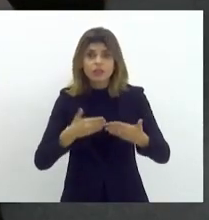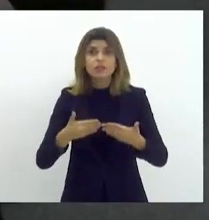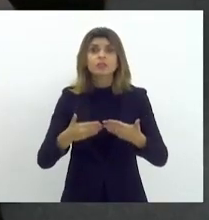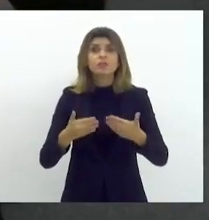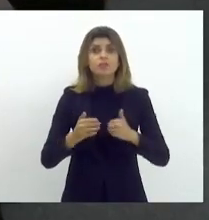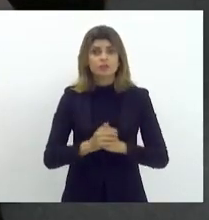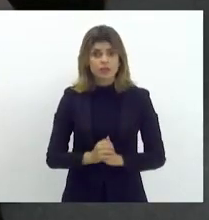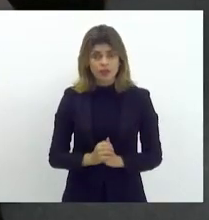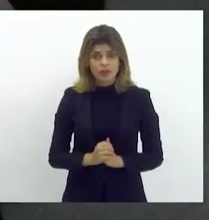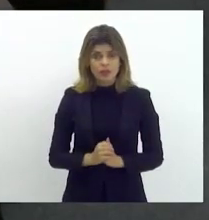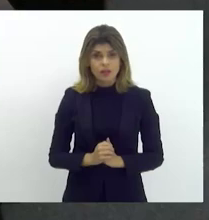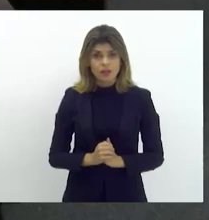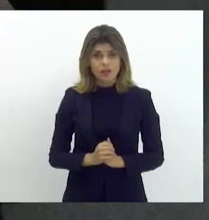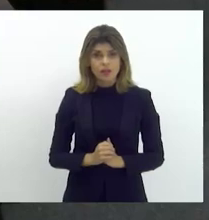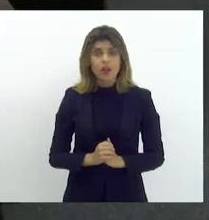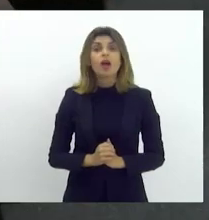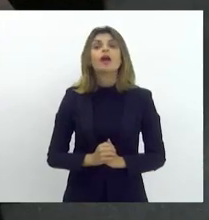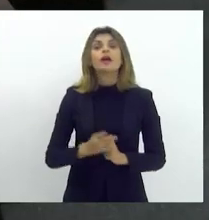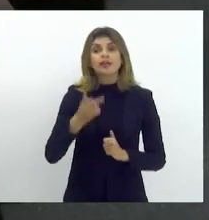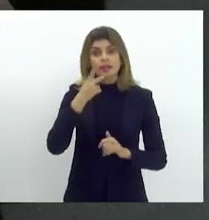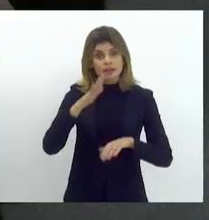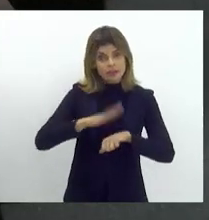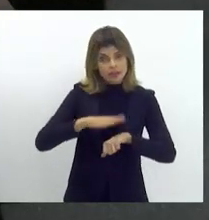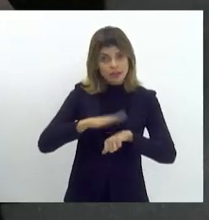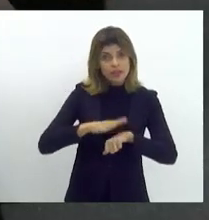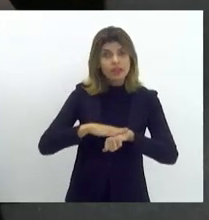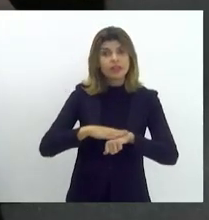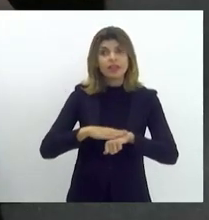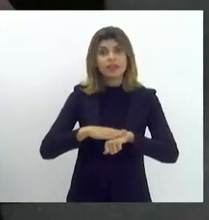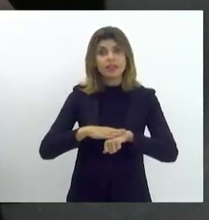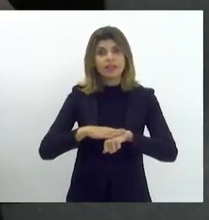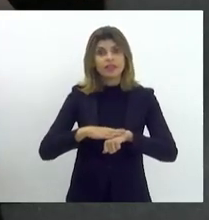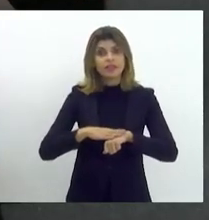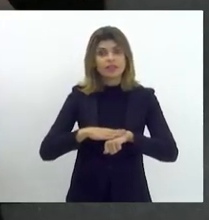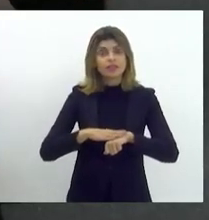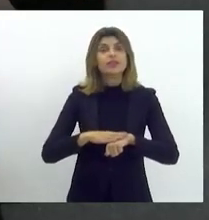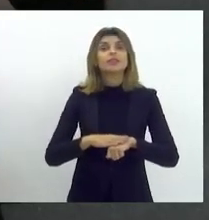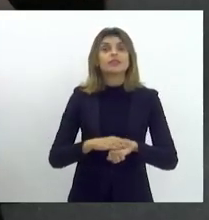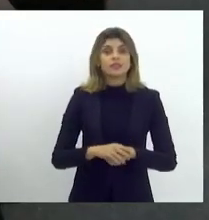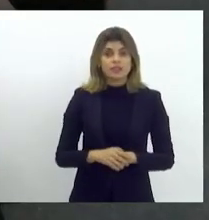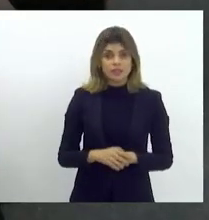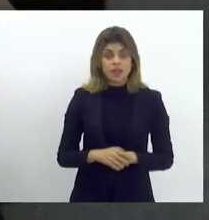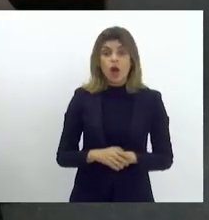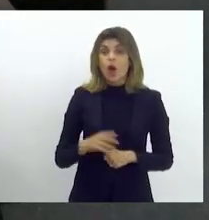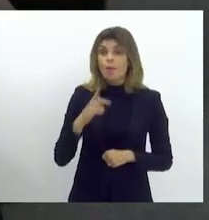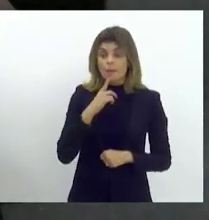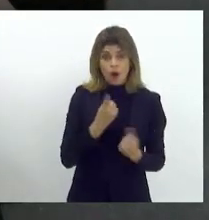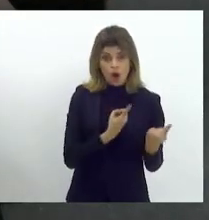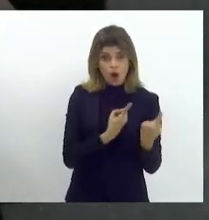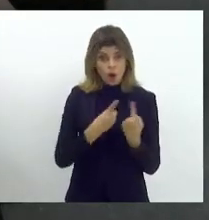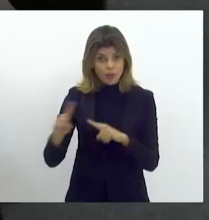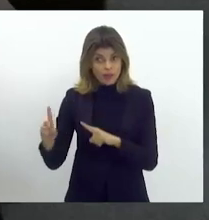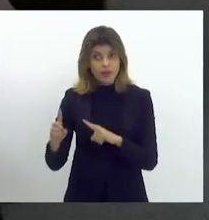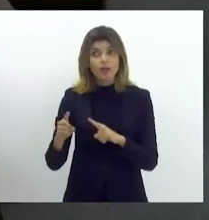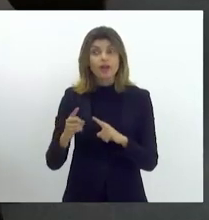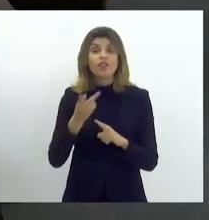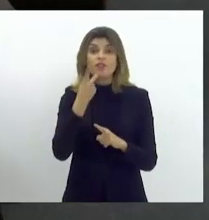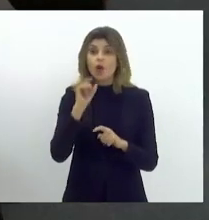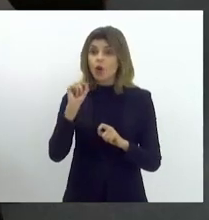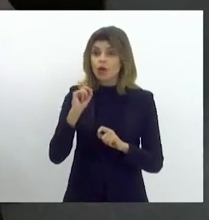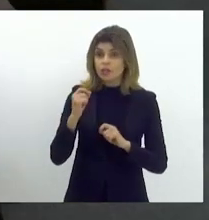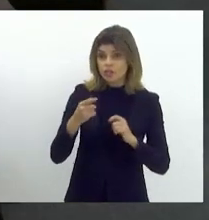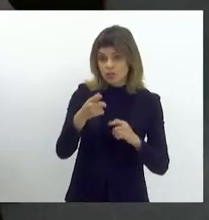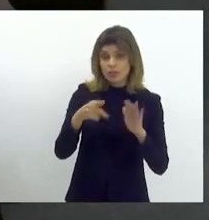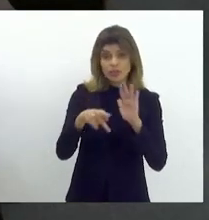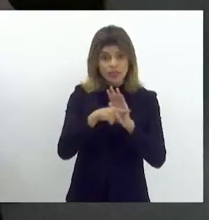fazer um projeto com a cara dele faça nós somos Oposição não podemos dizer o que o governo